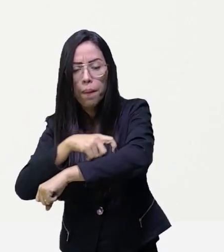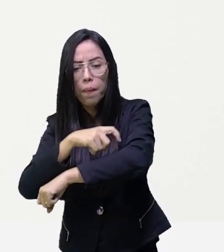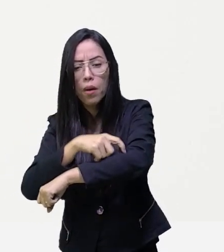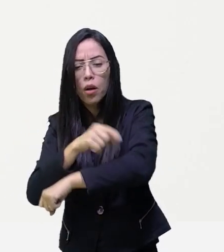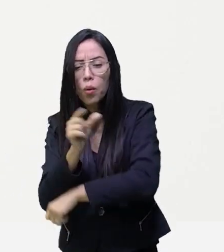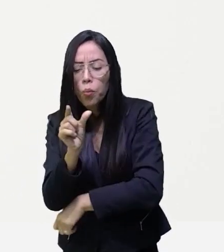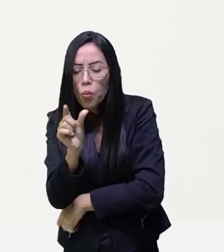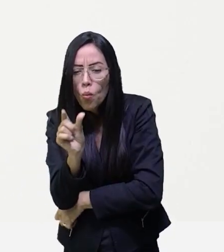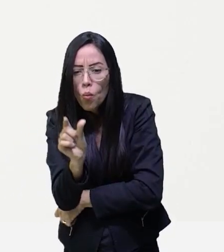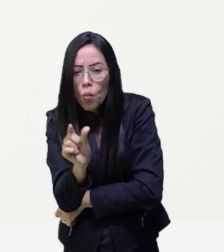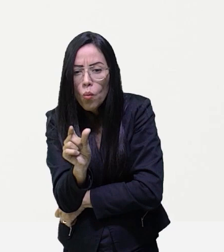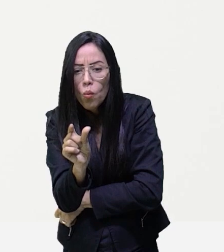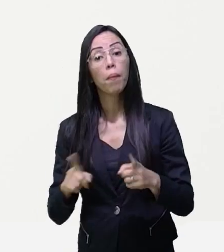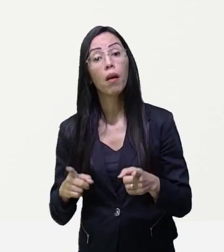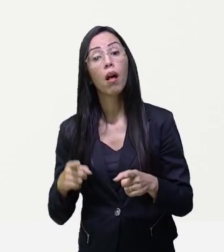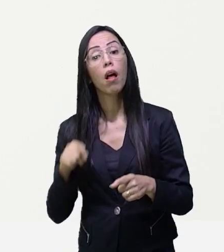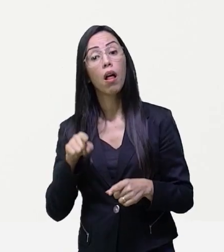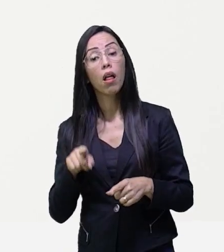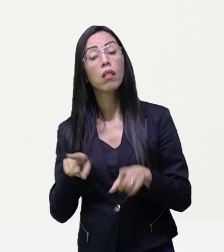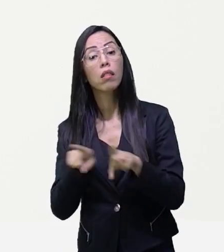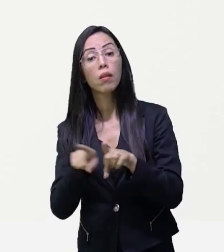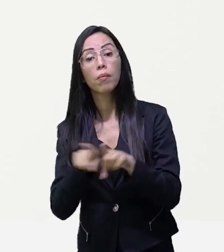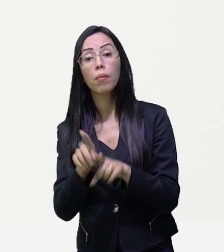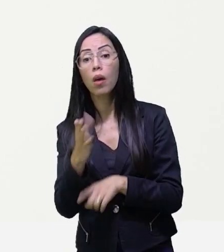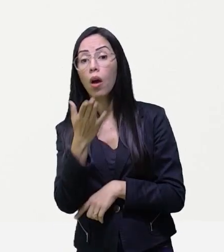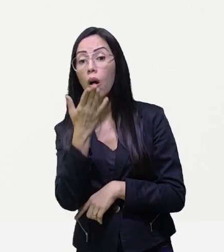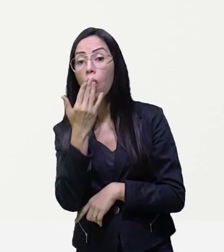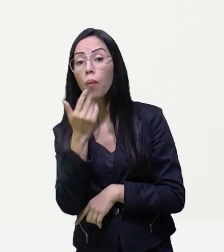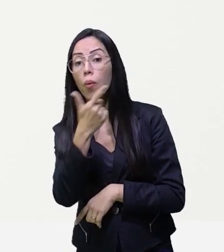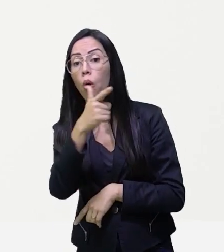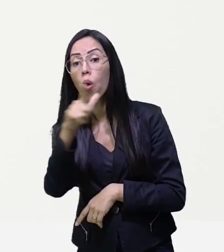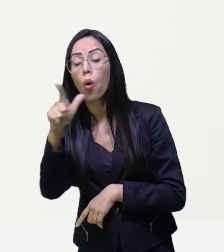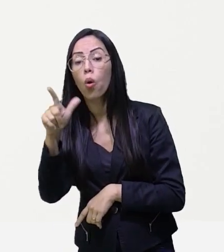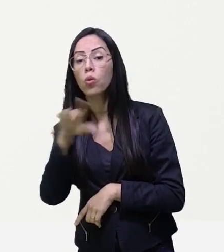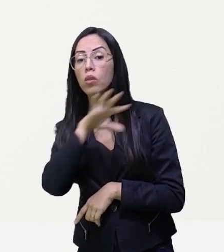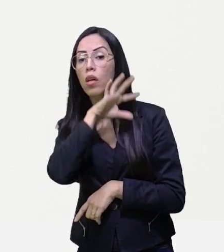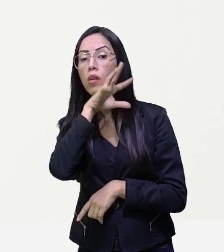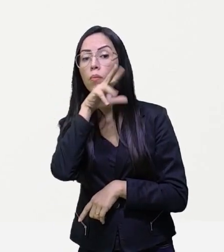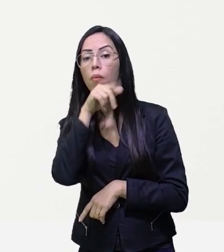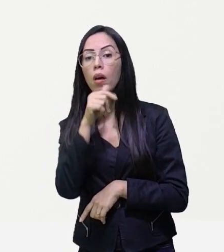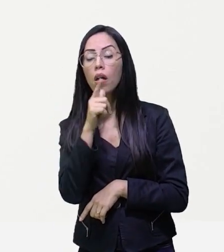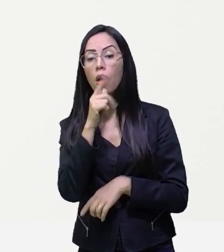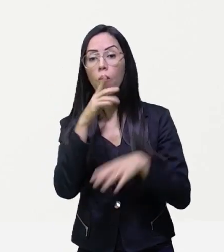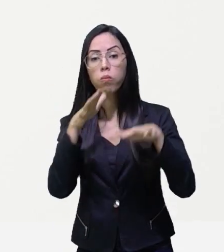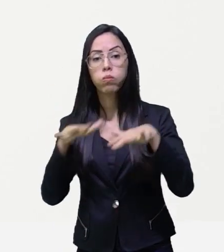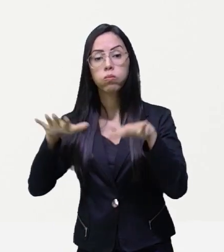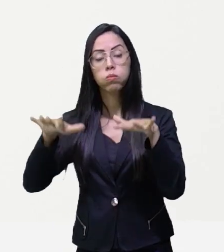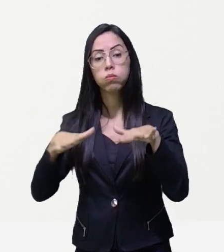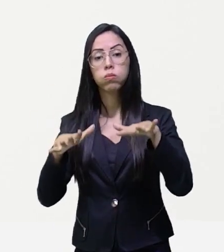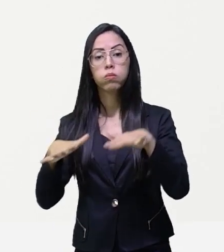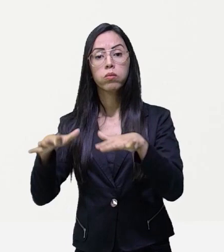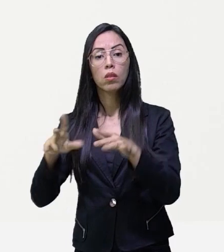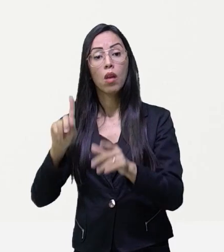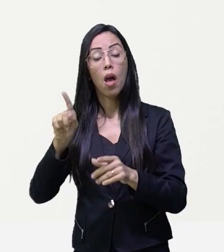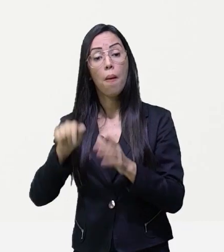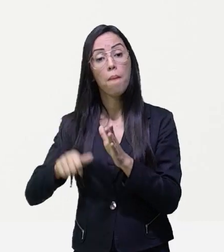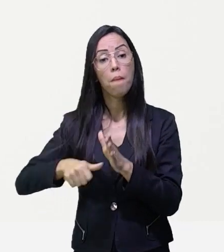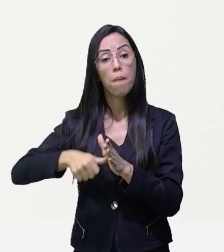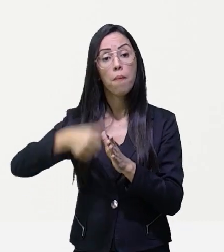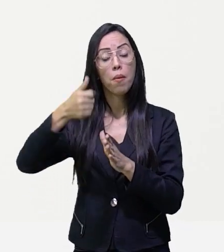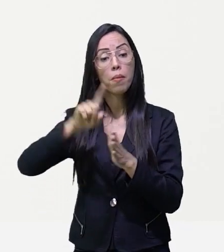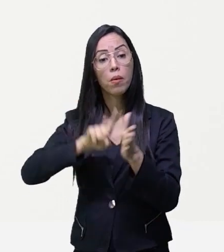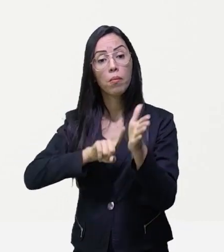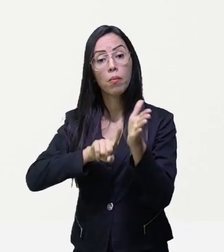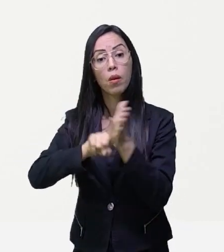Mas elas também comem outros animais marinhos. Aqui eu tenho a primeira questão, que diz assim: